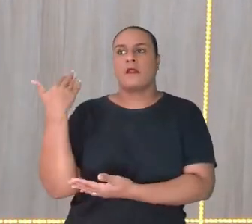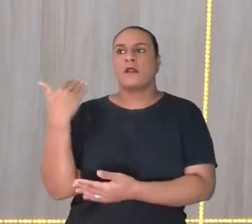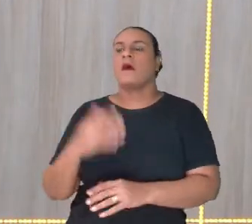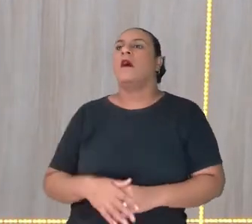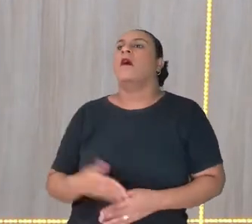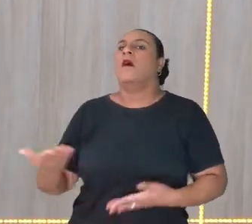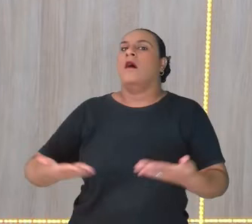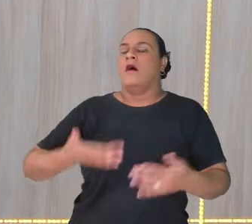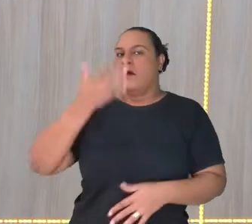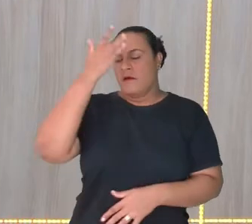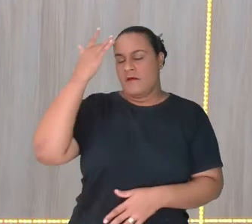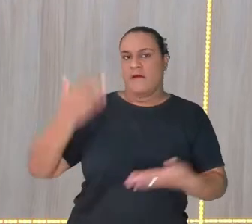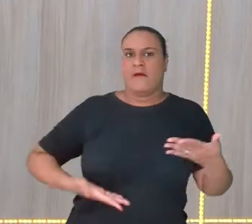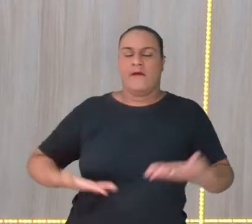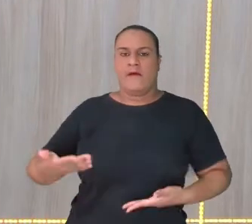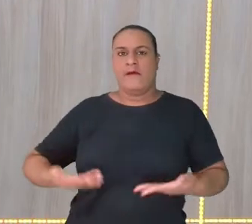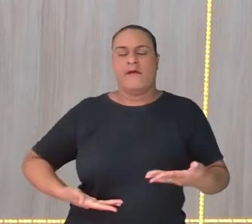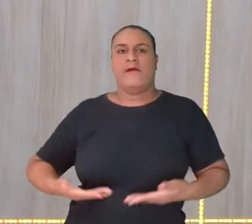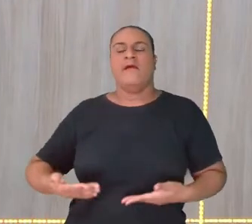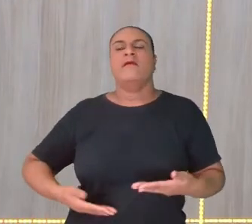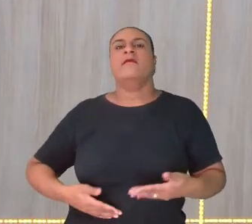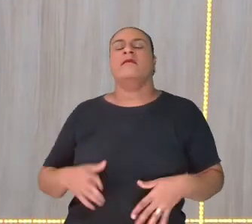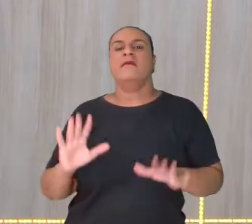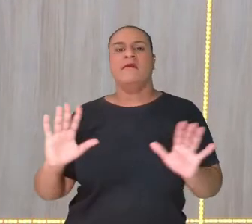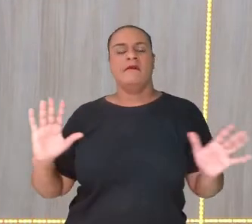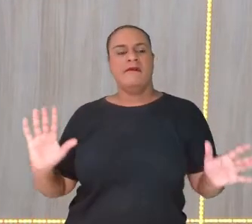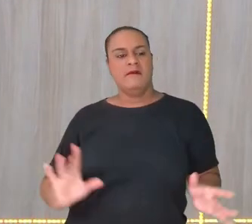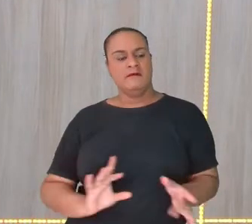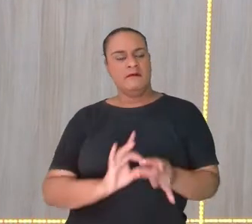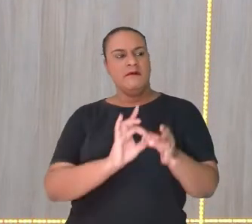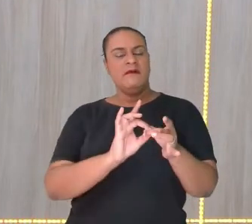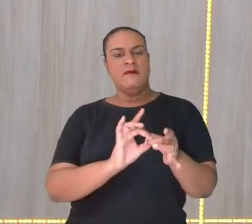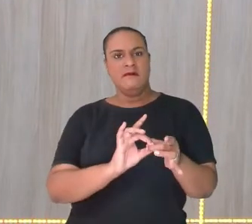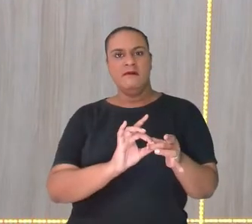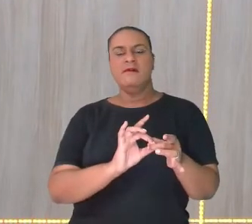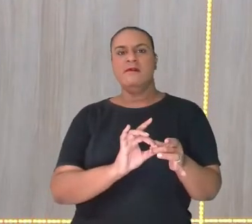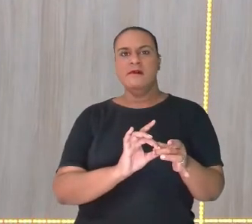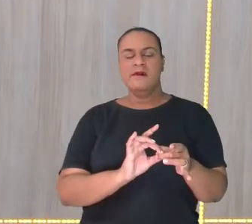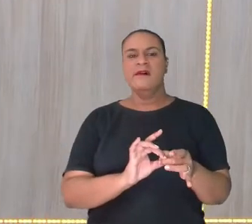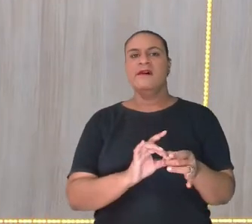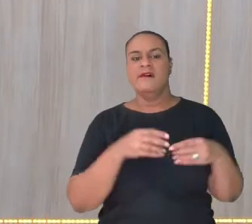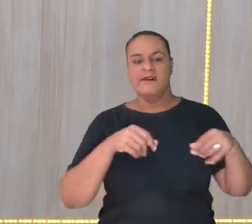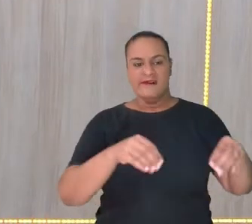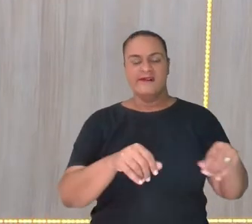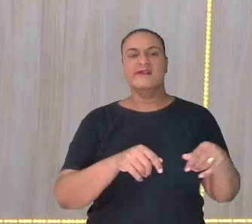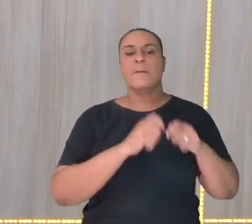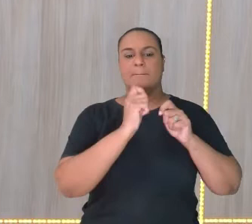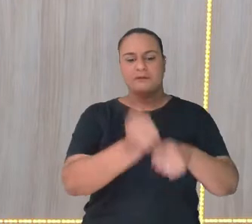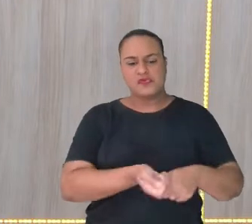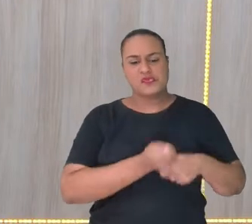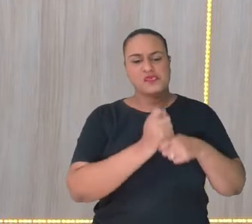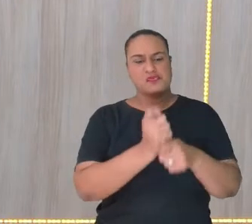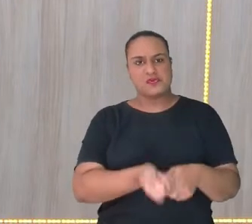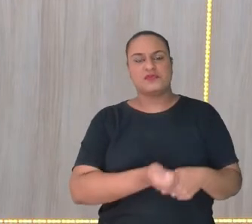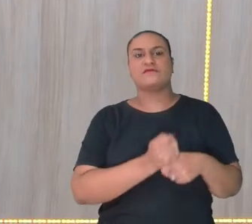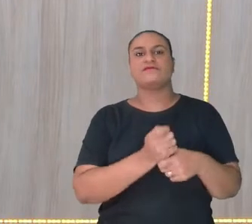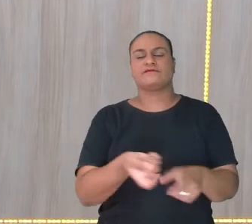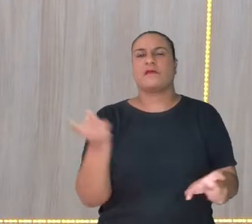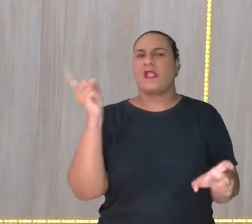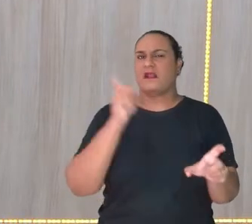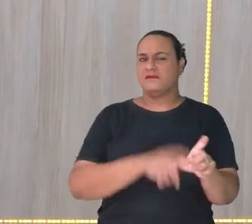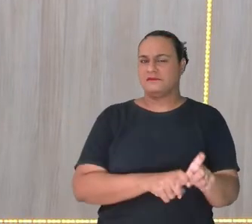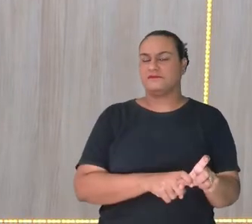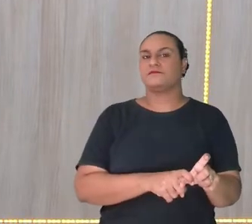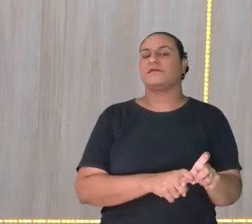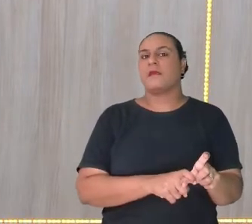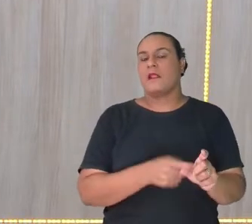servos, eles tinham um vínculo mais assim ligado, né, à terra, né? Eles tinham um laço de dependência maior com a